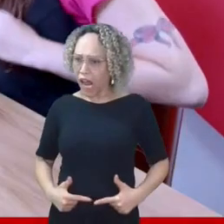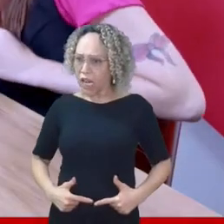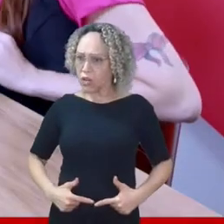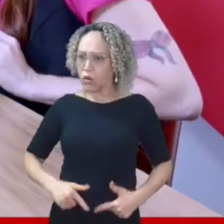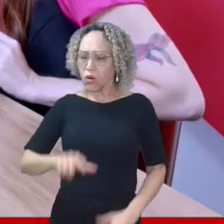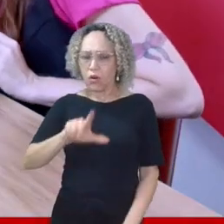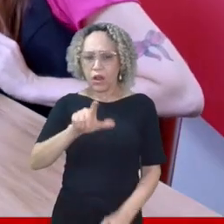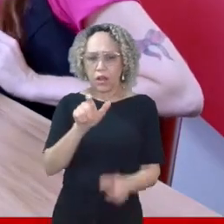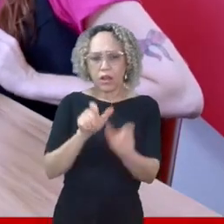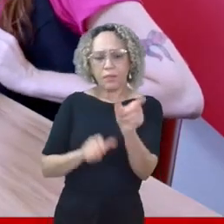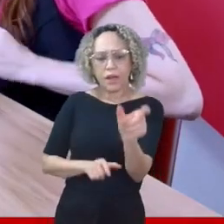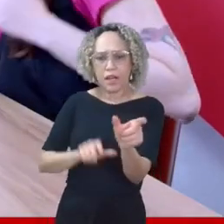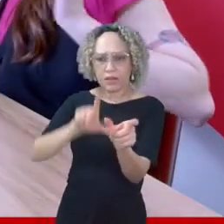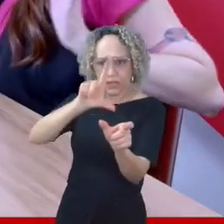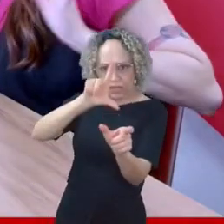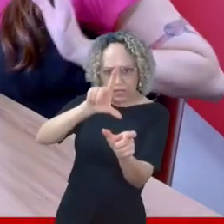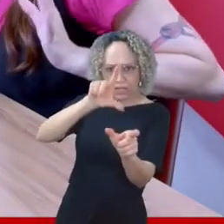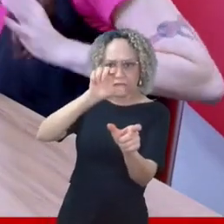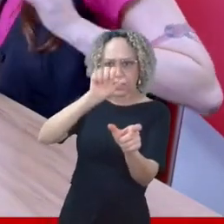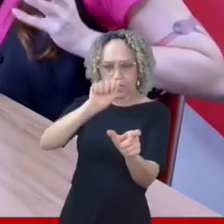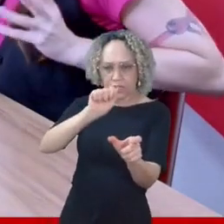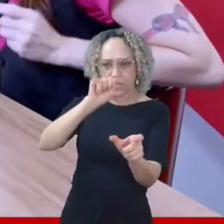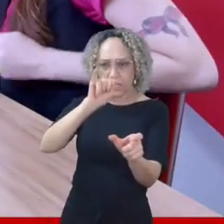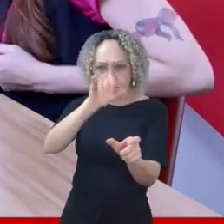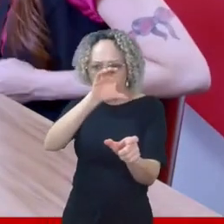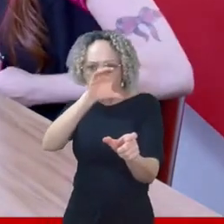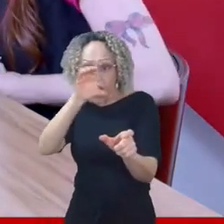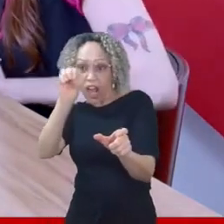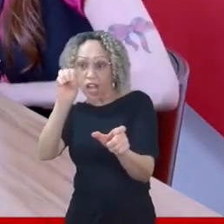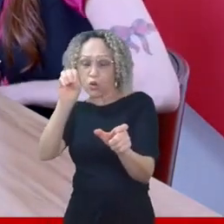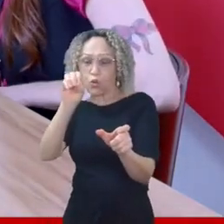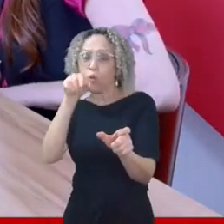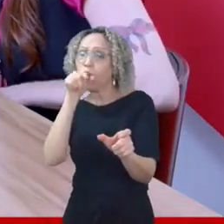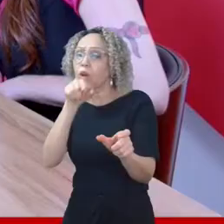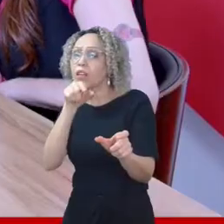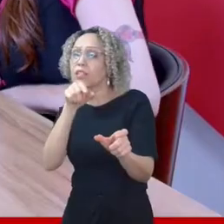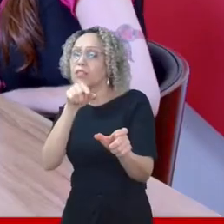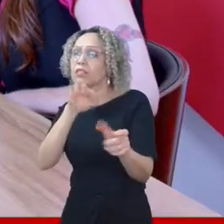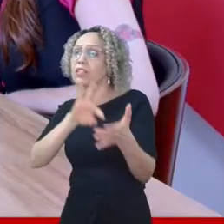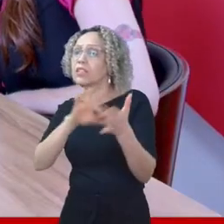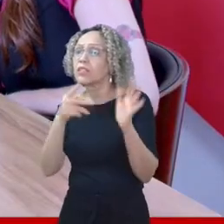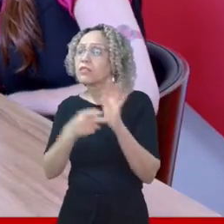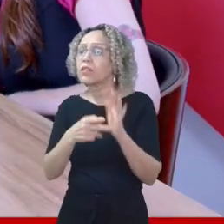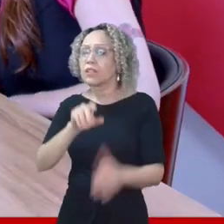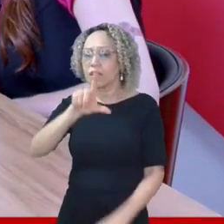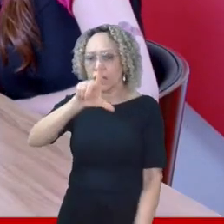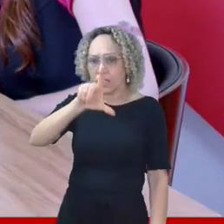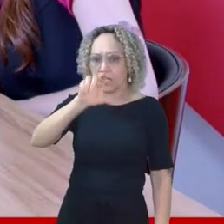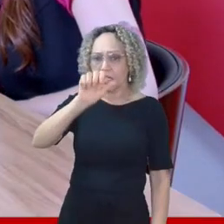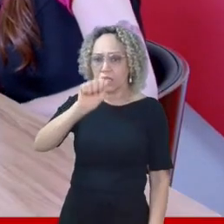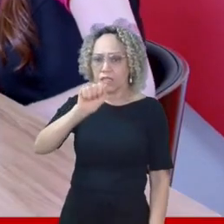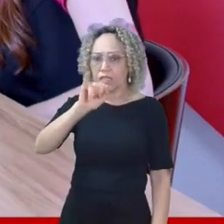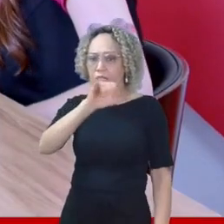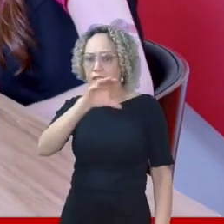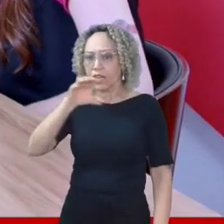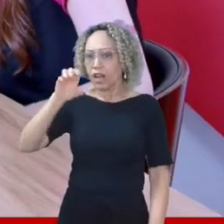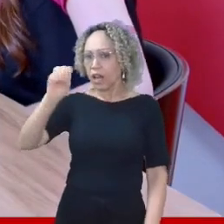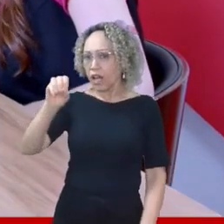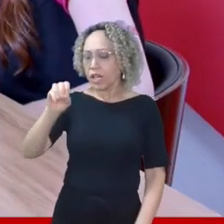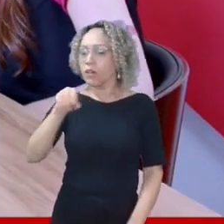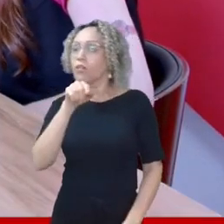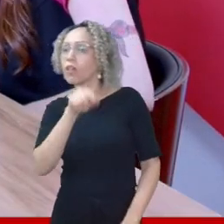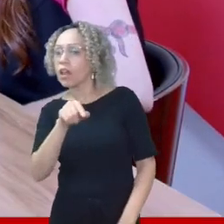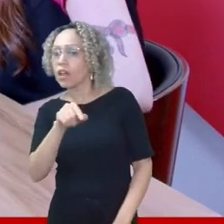se fala muito Estado laico, mas o que é isso? Cara, o Estado laico, ele primeiro, acho que é muito importante,